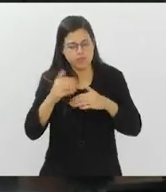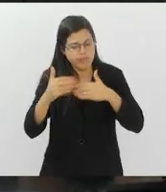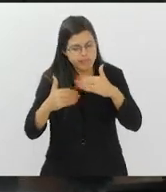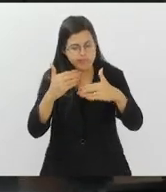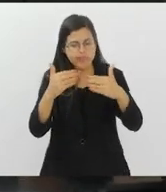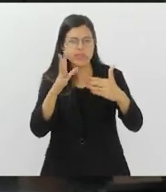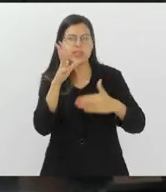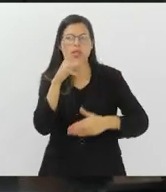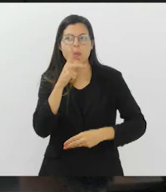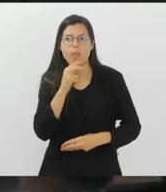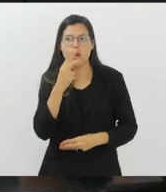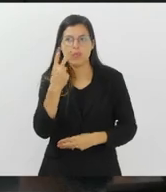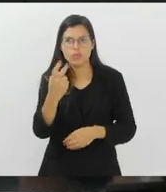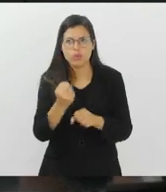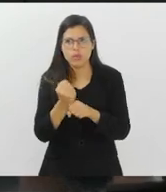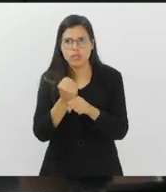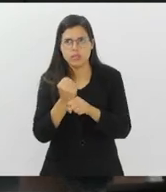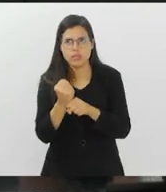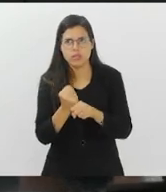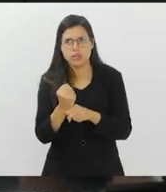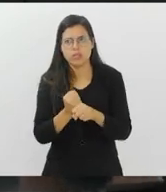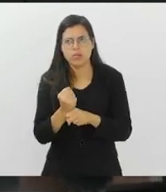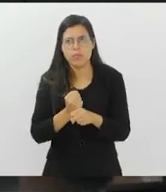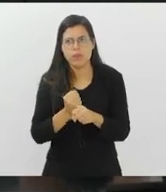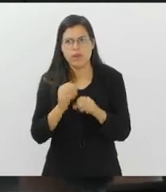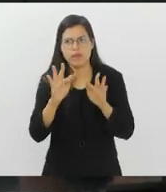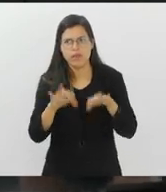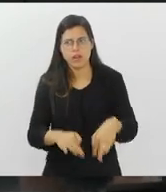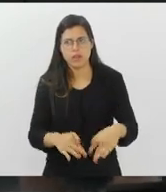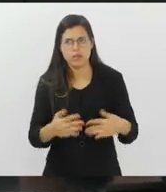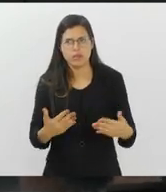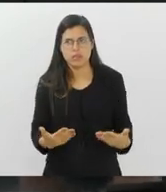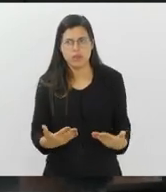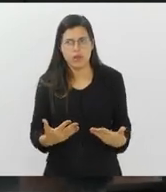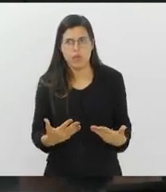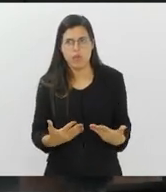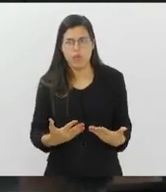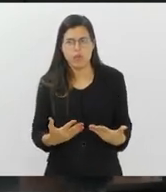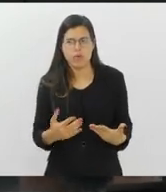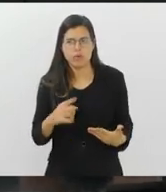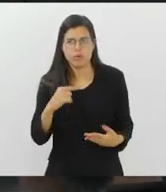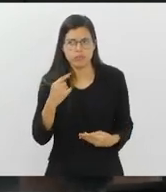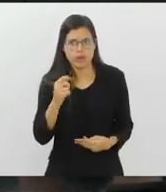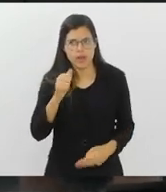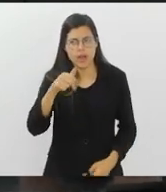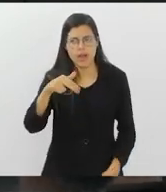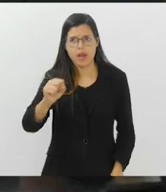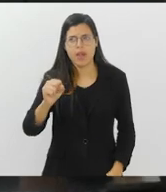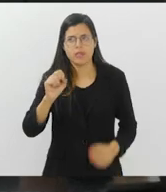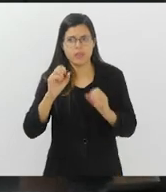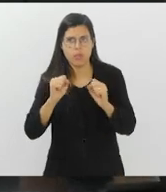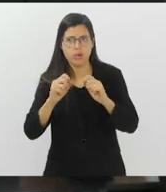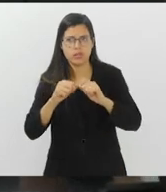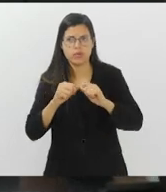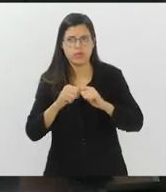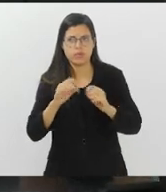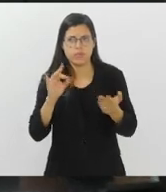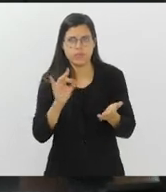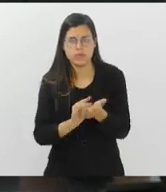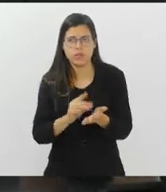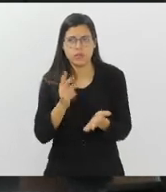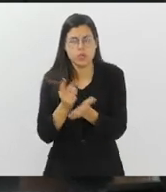deve demorar mais uns 2 anos para que seja concluído. Então, o que a agência pode fazer, na verdade, é